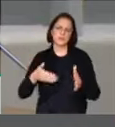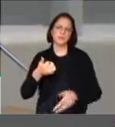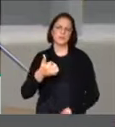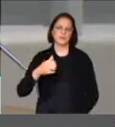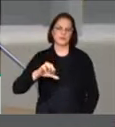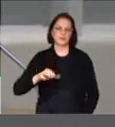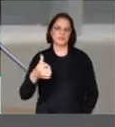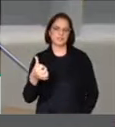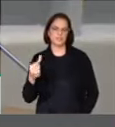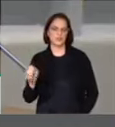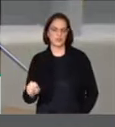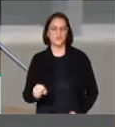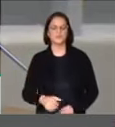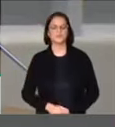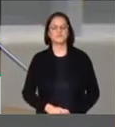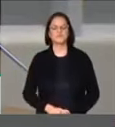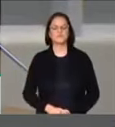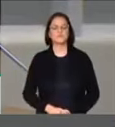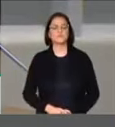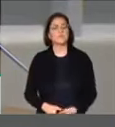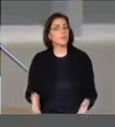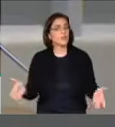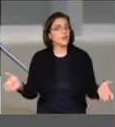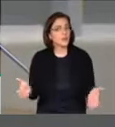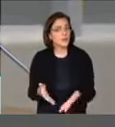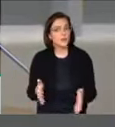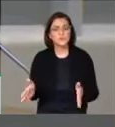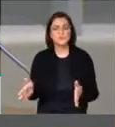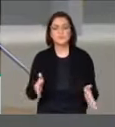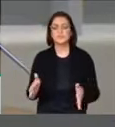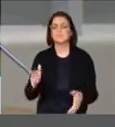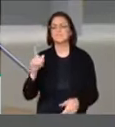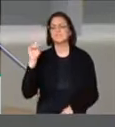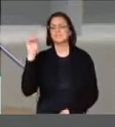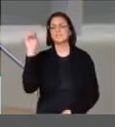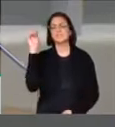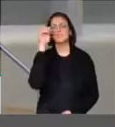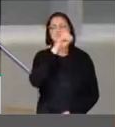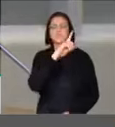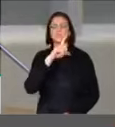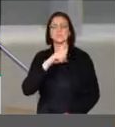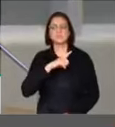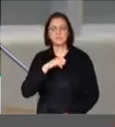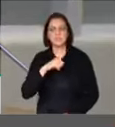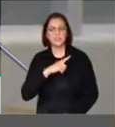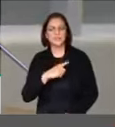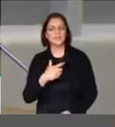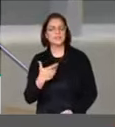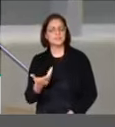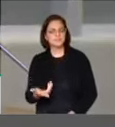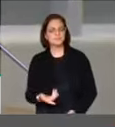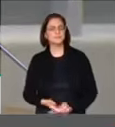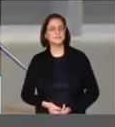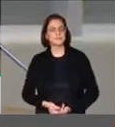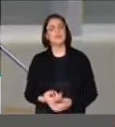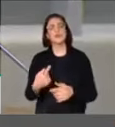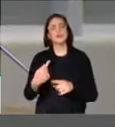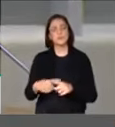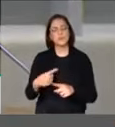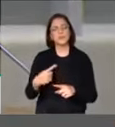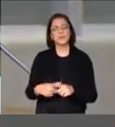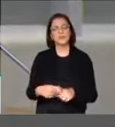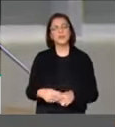ainda mais nesses tempos que nós estamos vivendo. Nesses tempos que, por um lado, a gente vê um